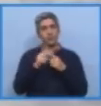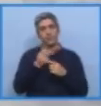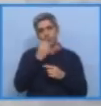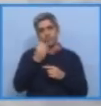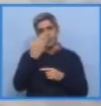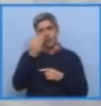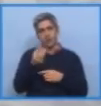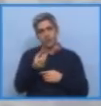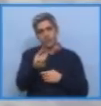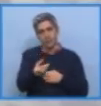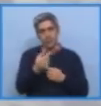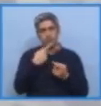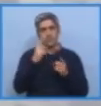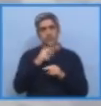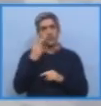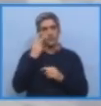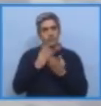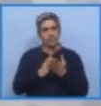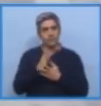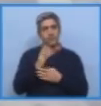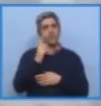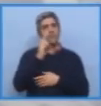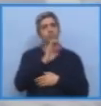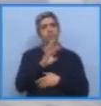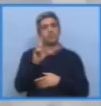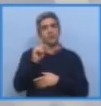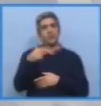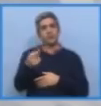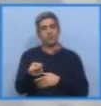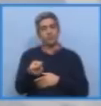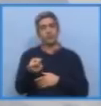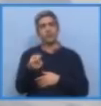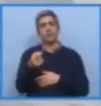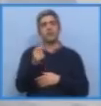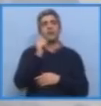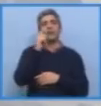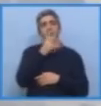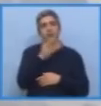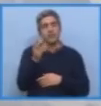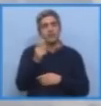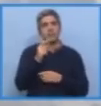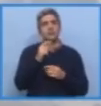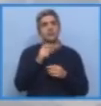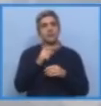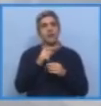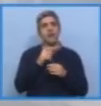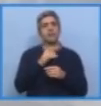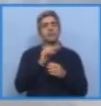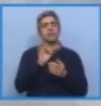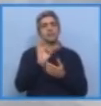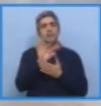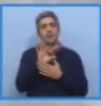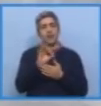primeiro da ressurreição. E depois mostra-lhes, para saberem quem é, mostra-lhes o sinal da paixão, as